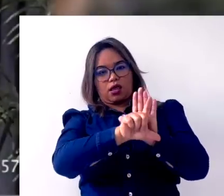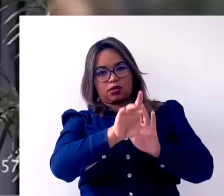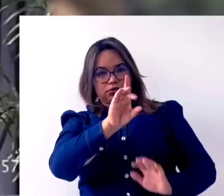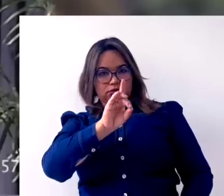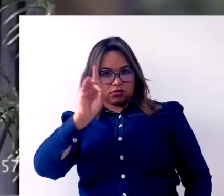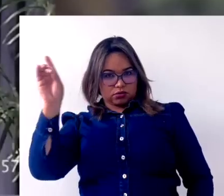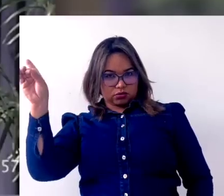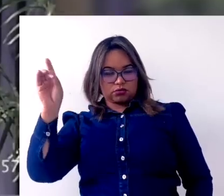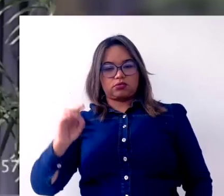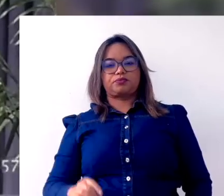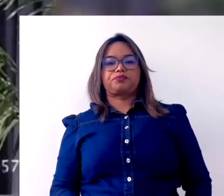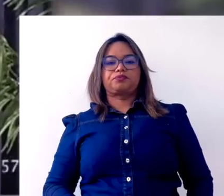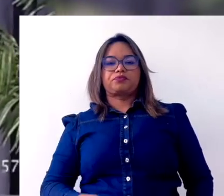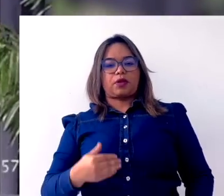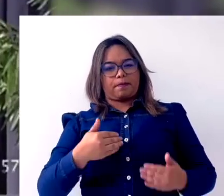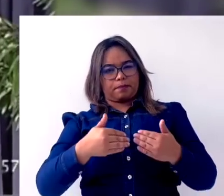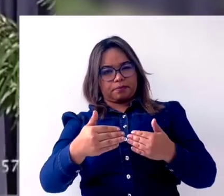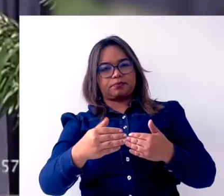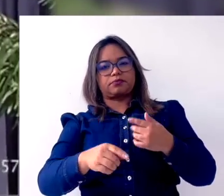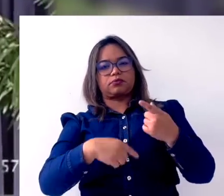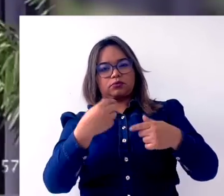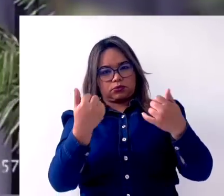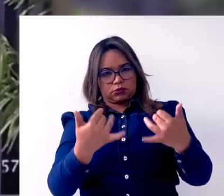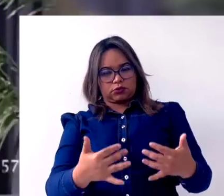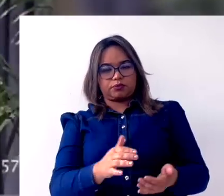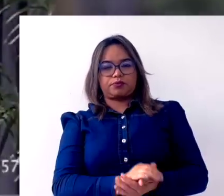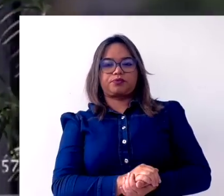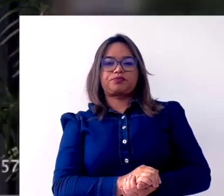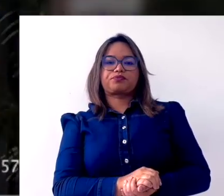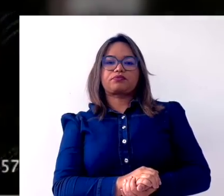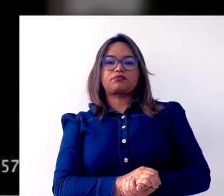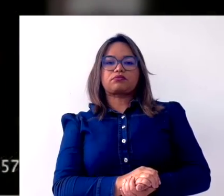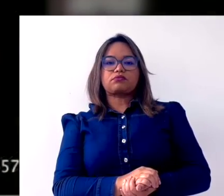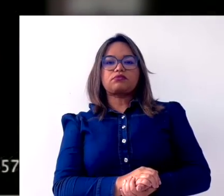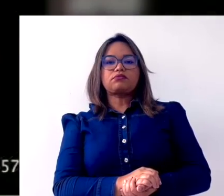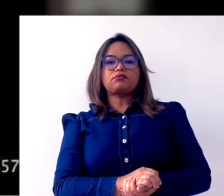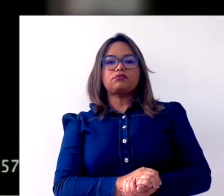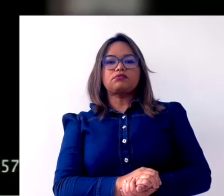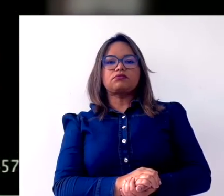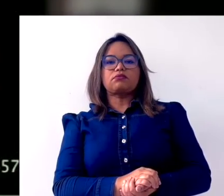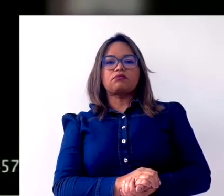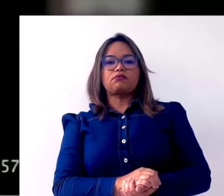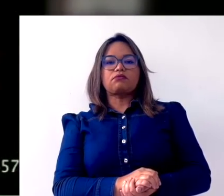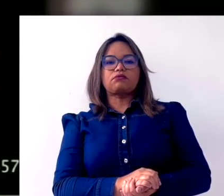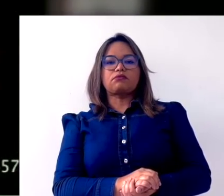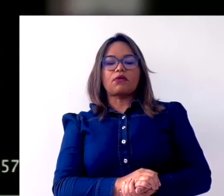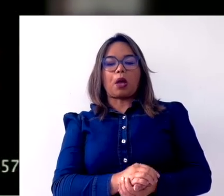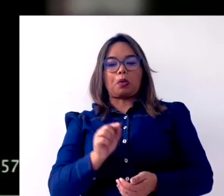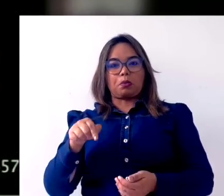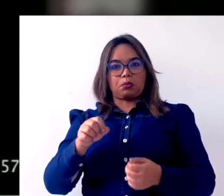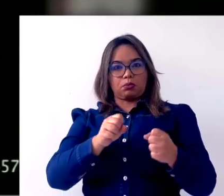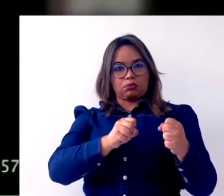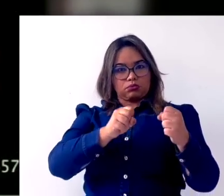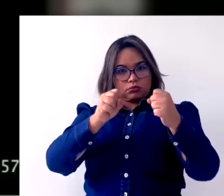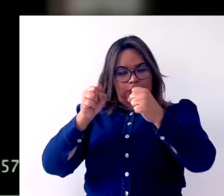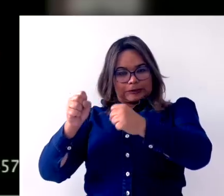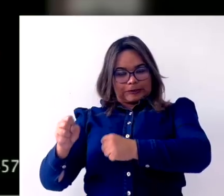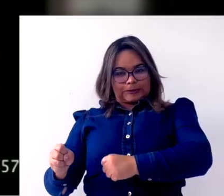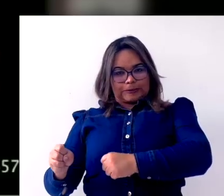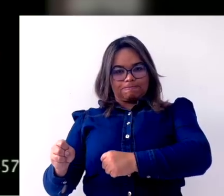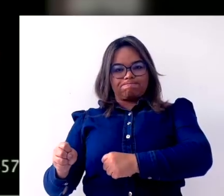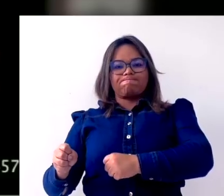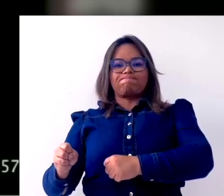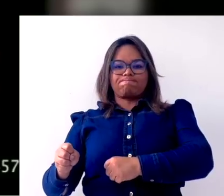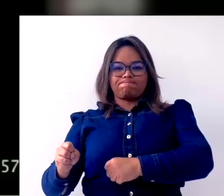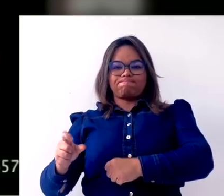Deus. Vamos voltar a falar disso daqui a pouco. "E eles lhe serão entregues na mão em um tempo e